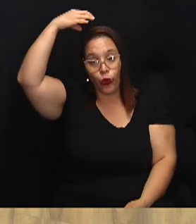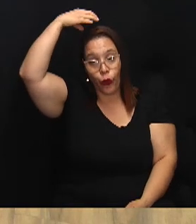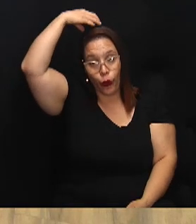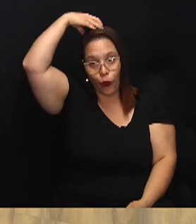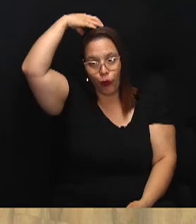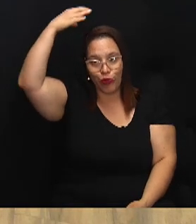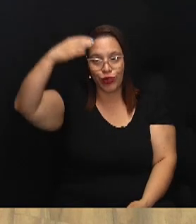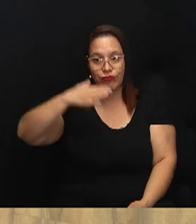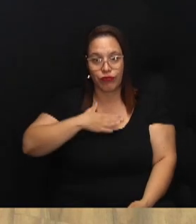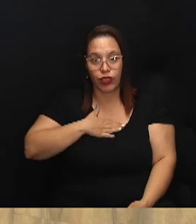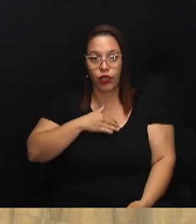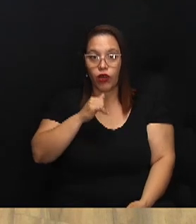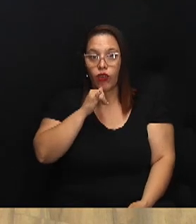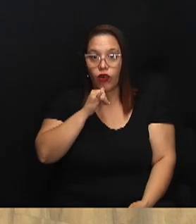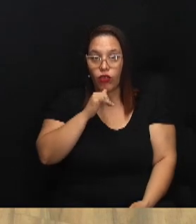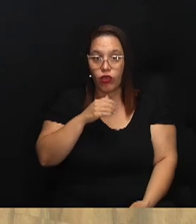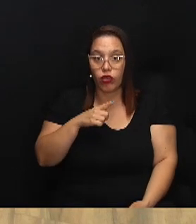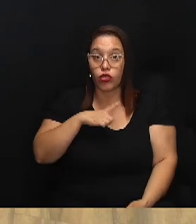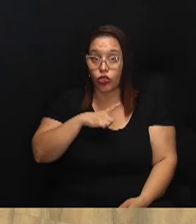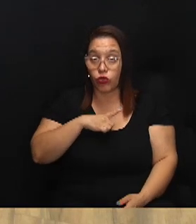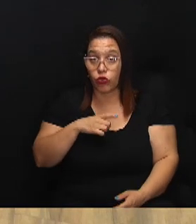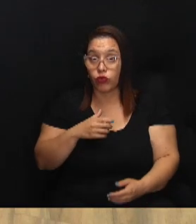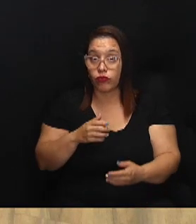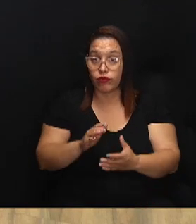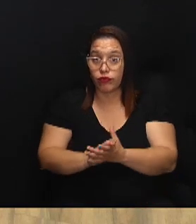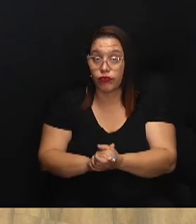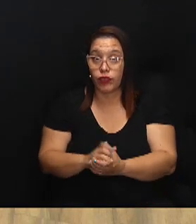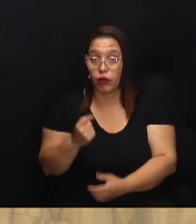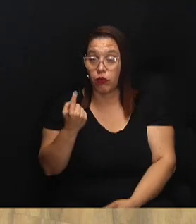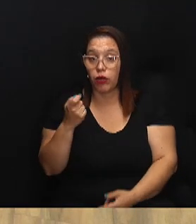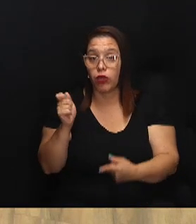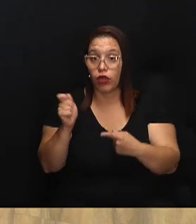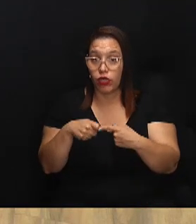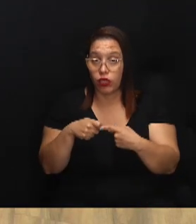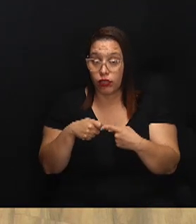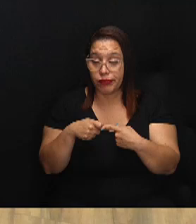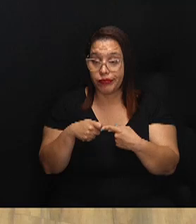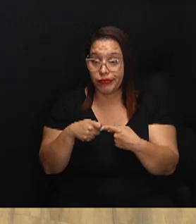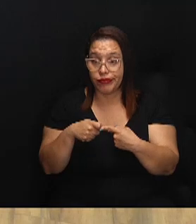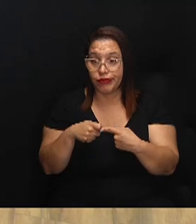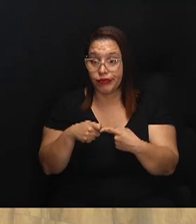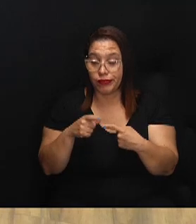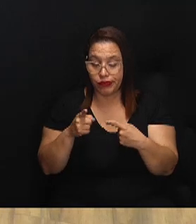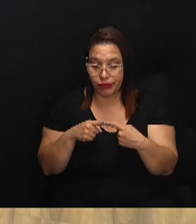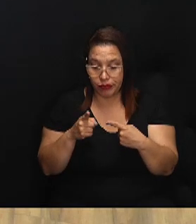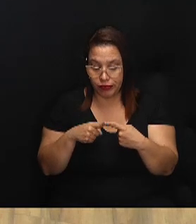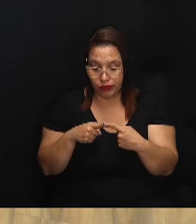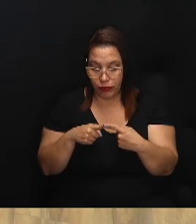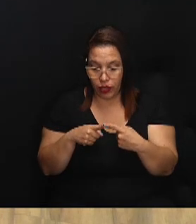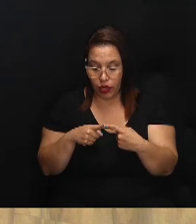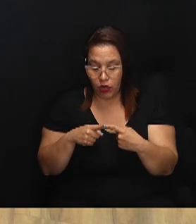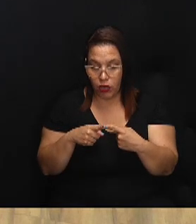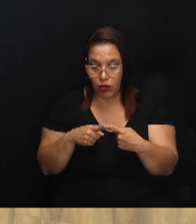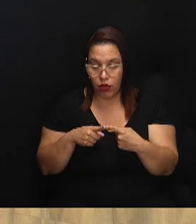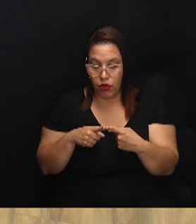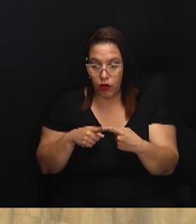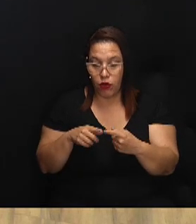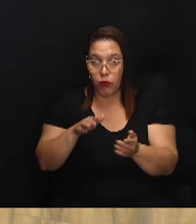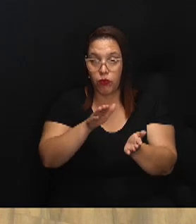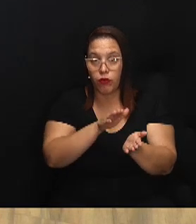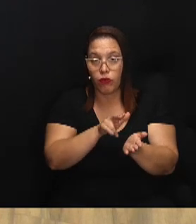Eu, como tive esse caso na família, até falei, a primeira questão por exemplo, a minha priminha ficou